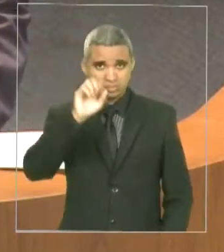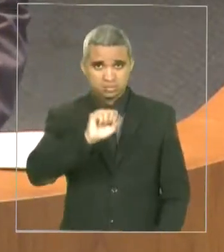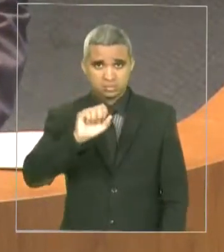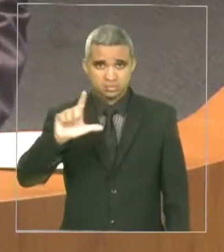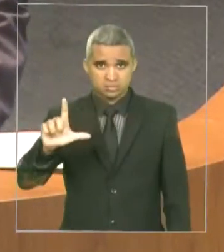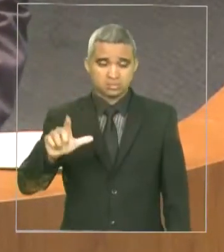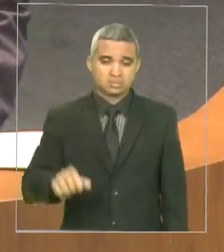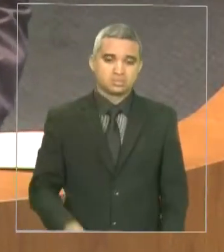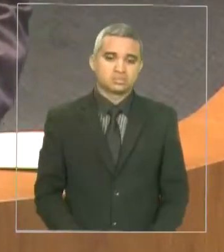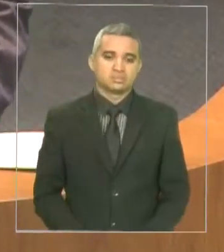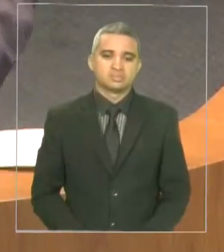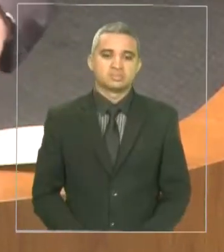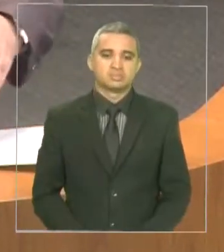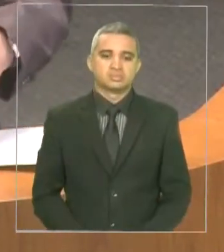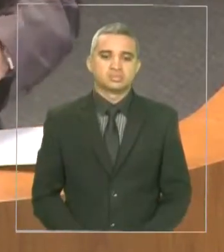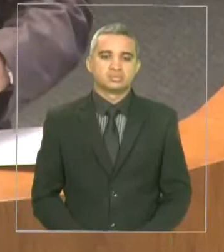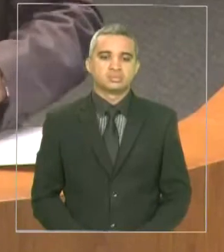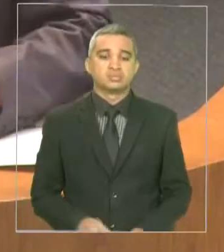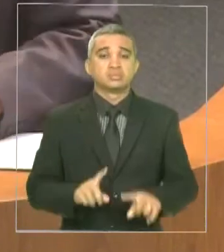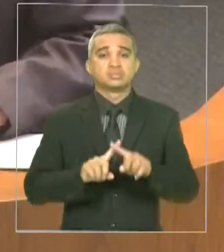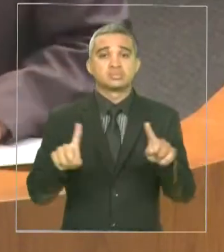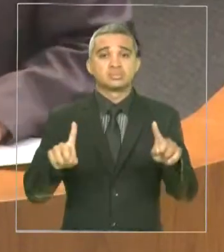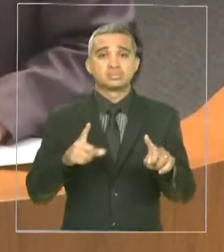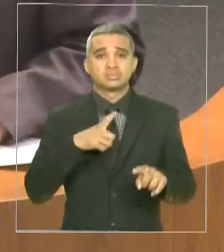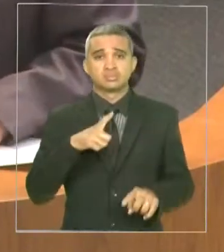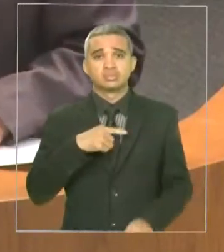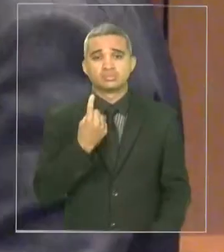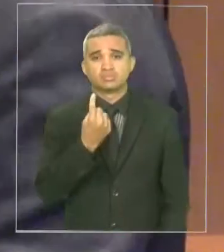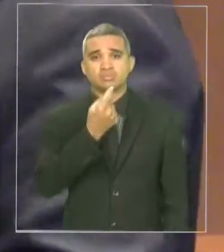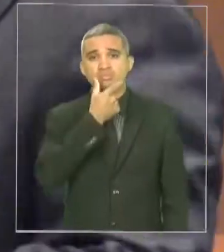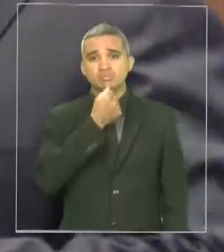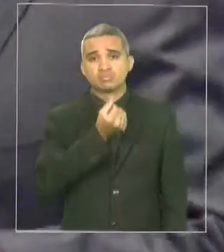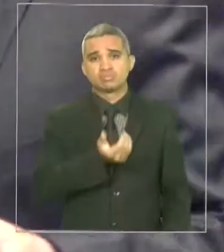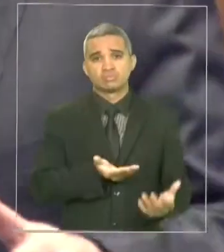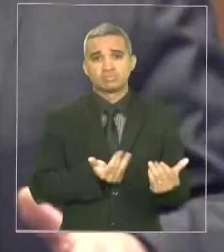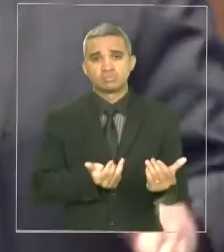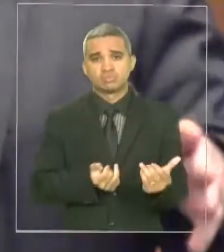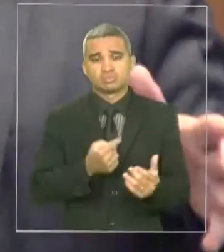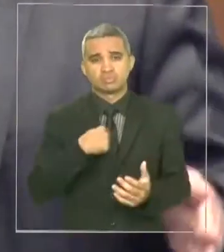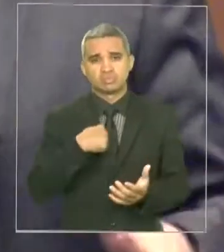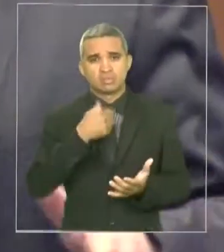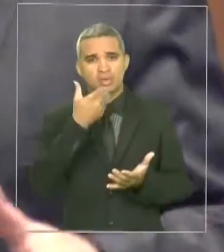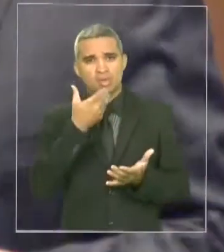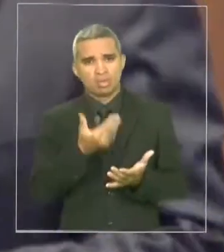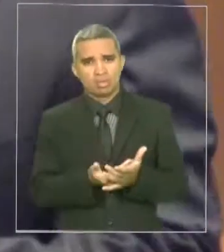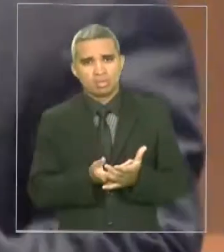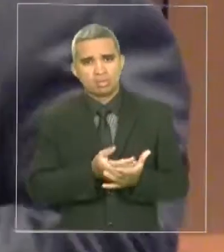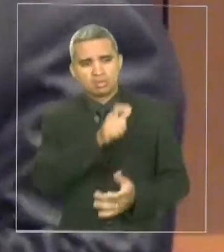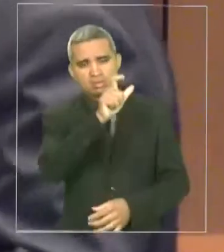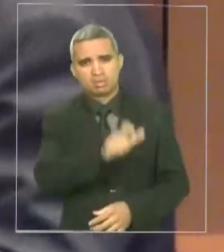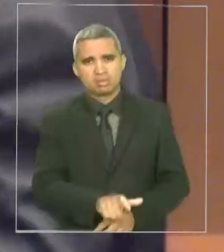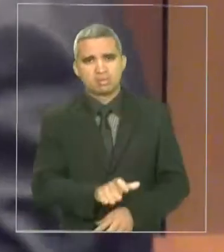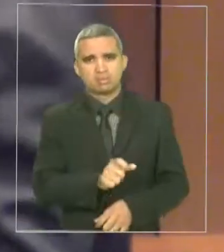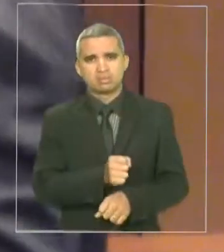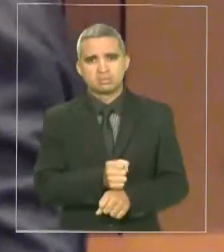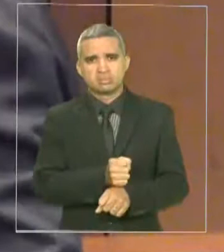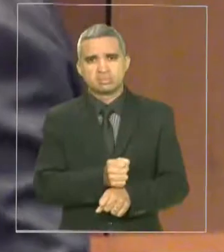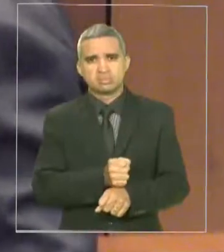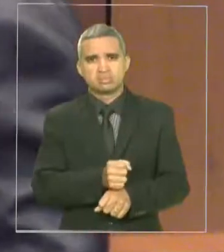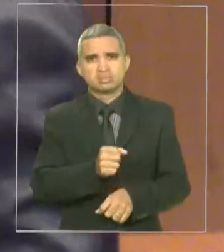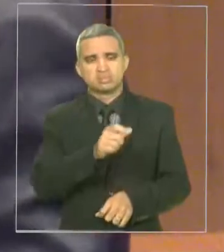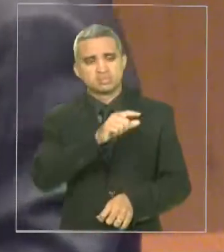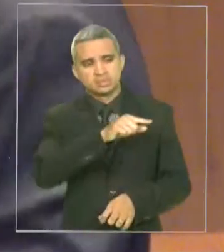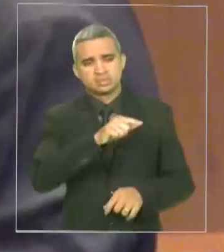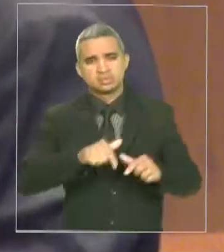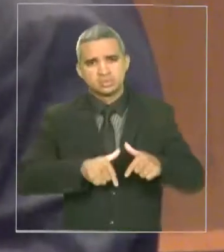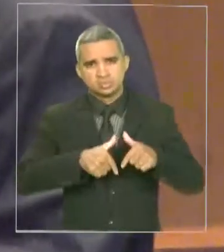Luís. Mas surgiu um jovem que eu admiro já há algum tempo pela sua luta, pelo seu